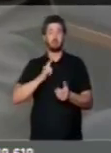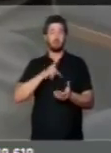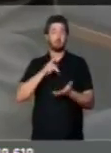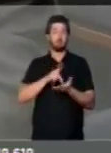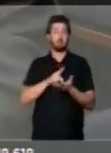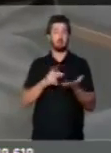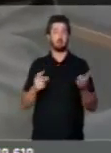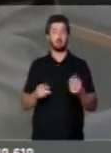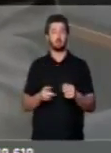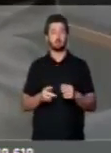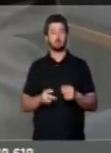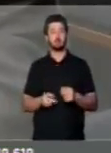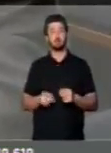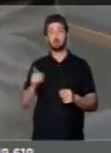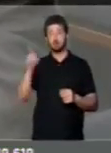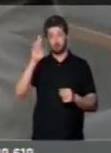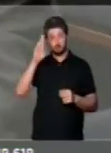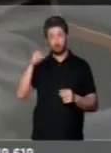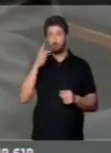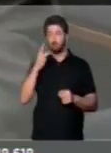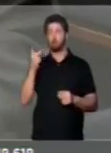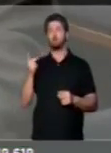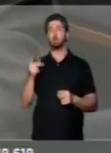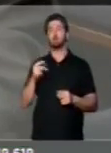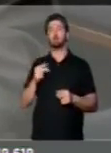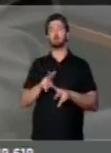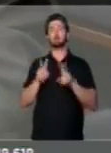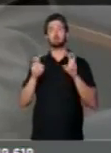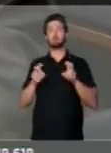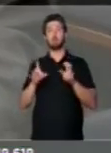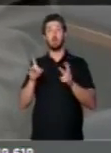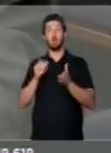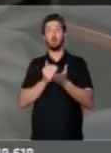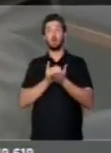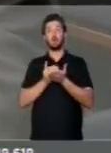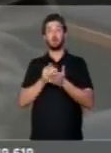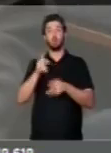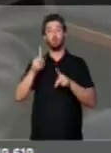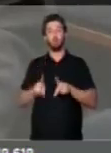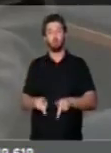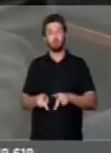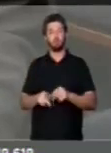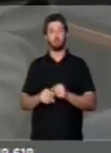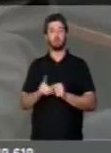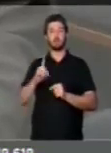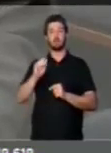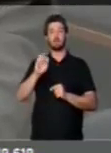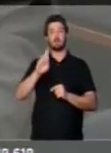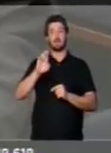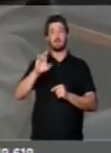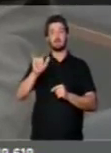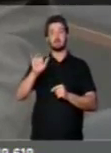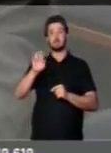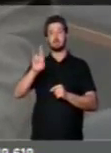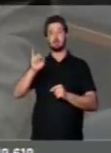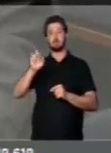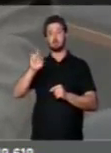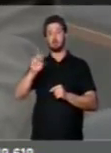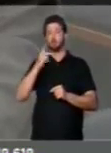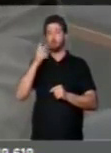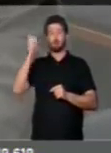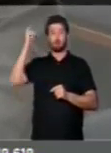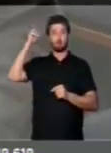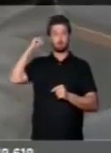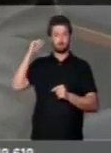né? A senhora falou aqui da questão da origem, né, do nosso povo, que Darcy Ribeiro também falou no livro O Povo